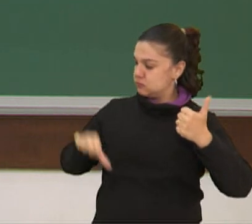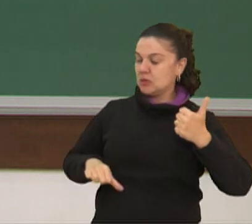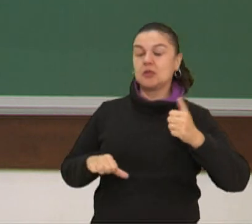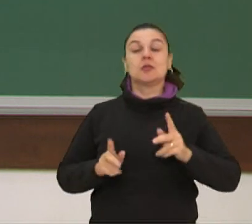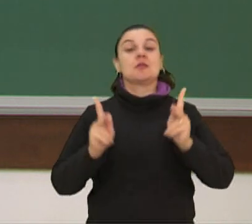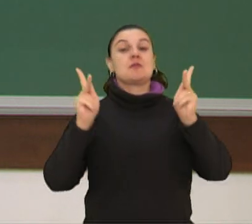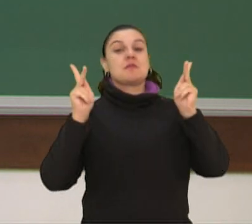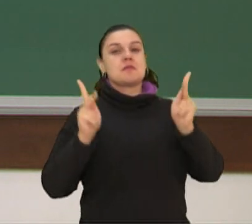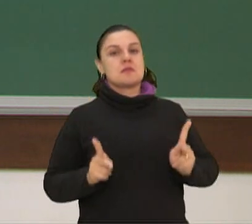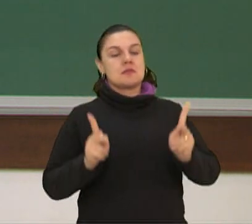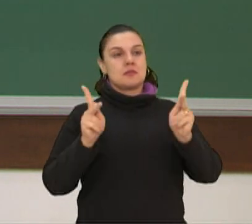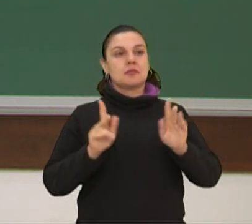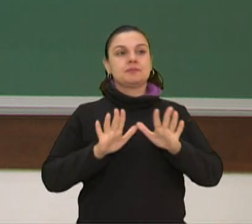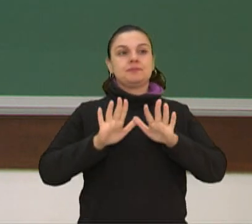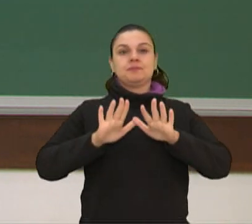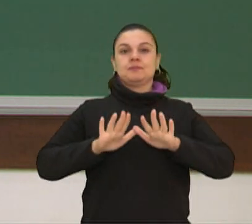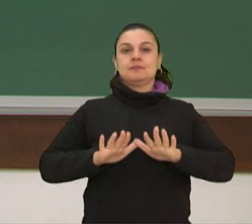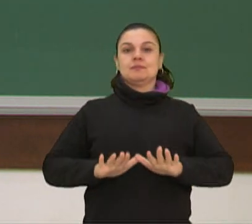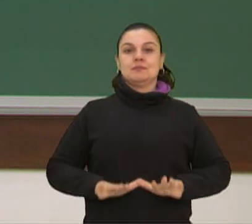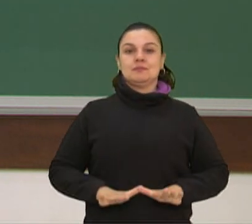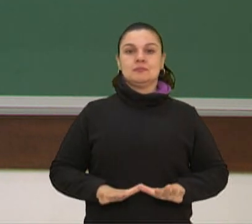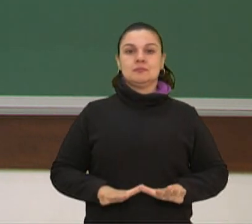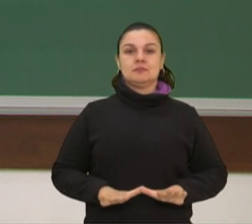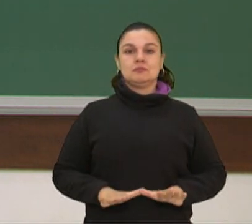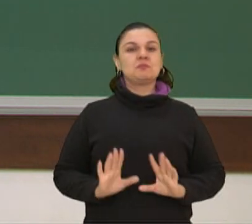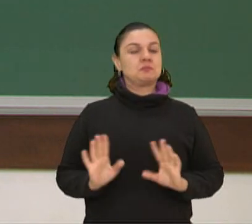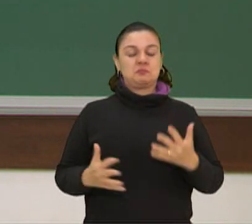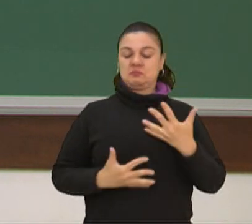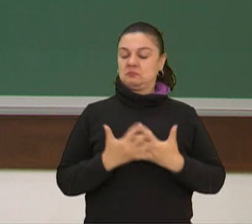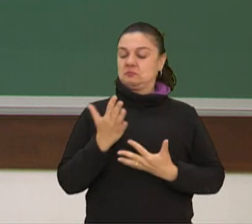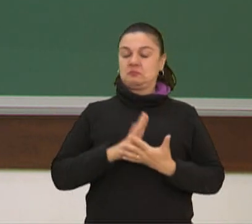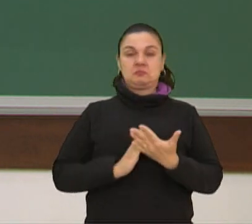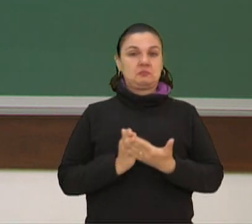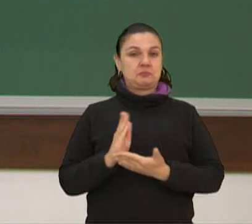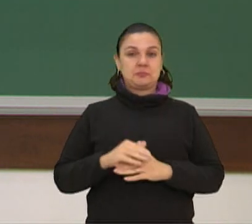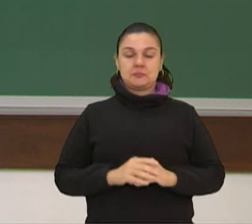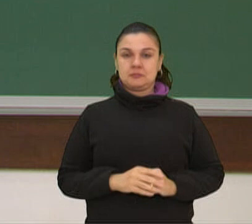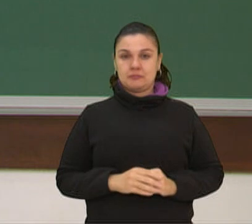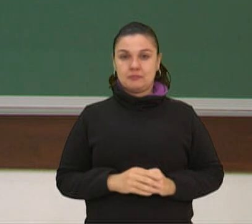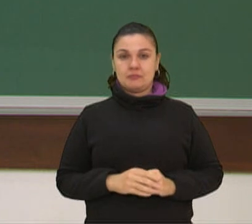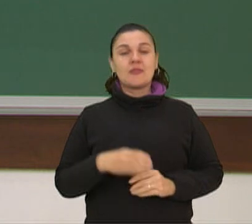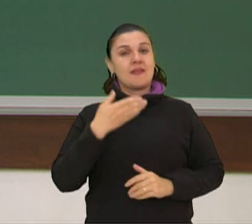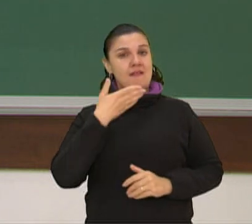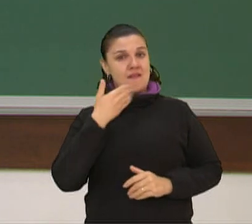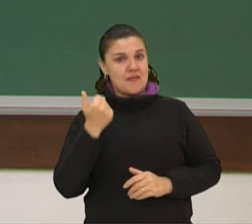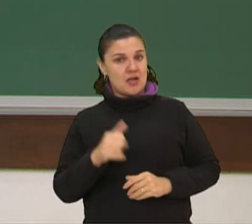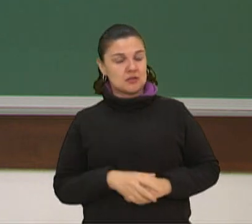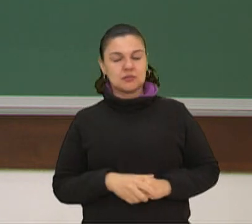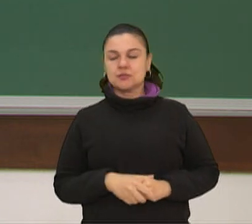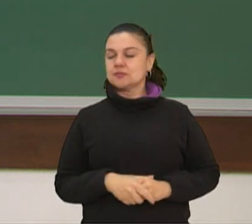Te disseram uma coisa péssima, uma coisa muito ruim, como é que você reage a ela?